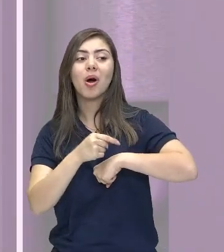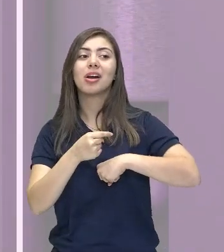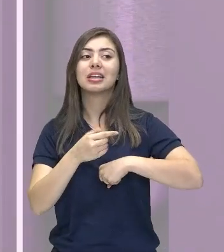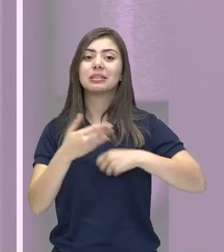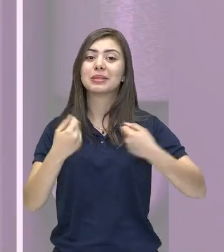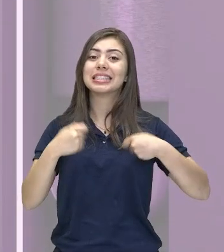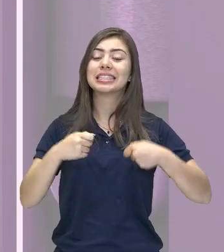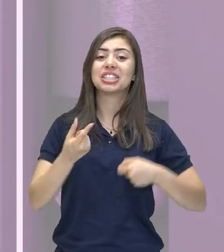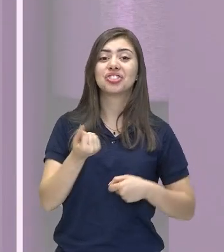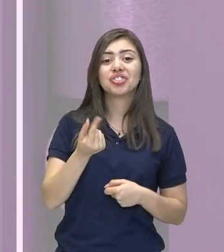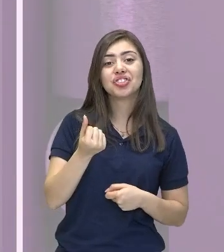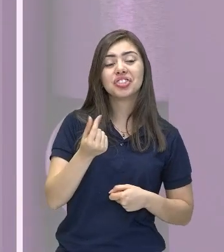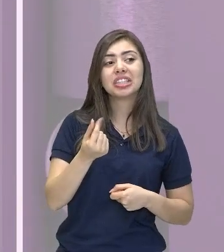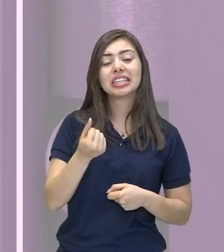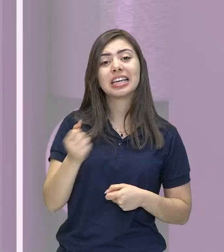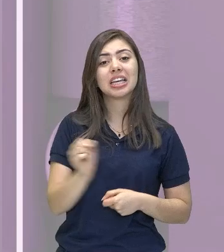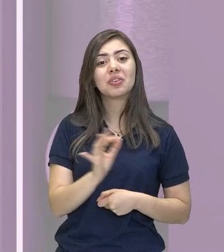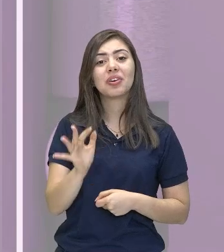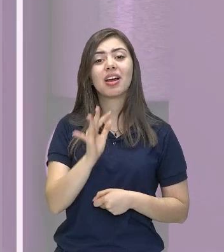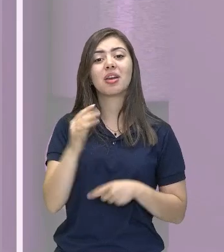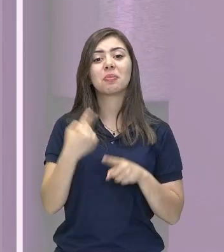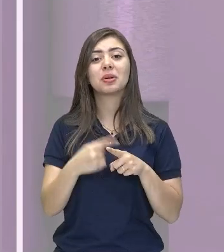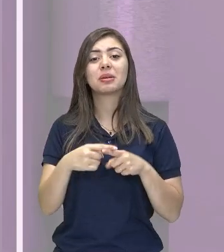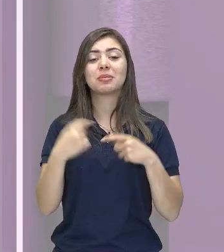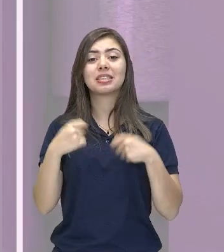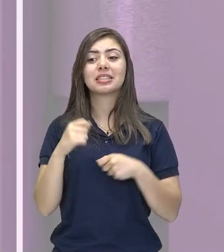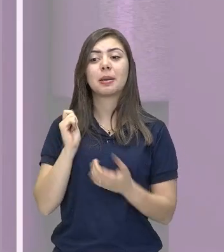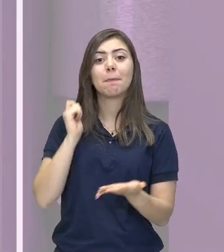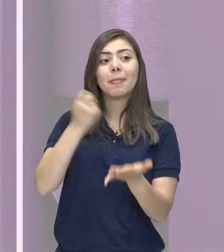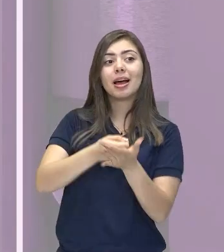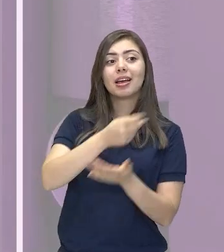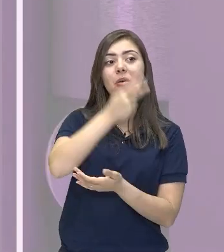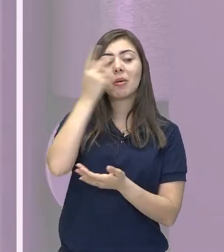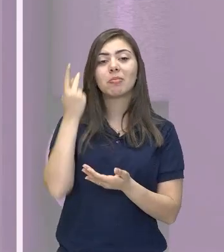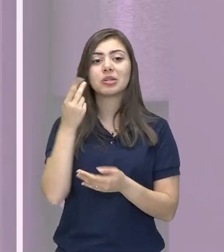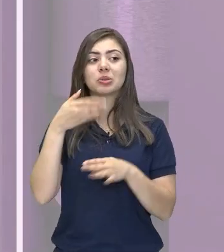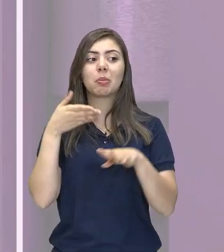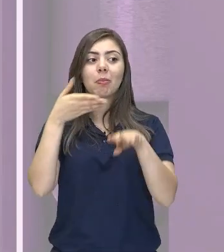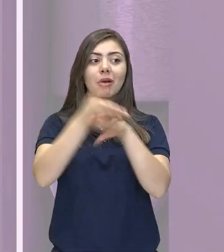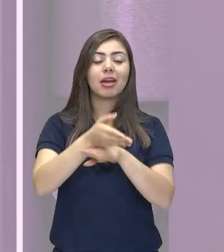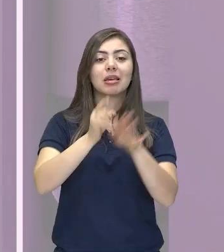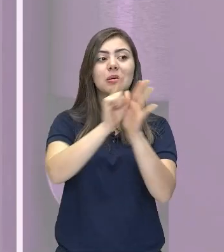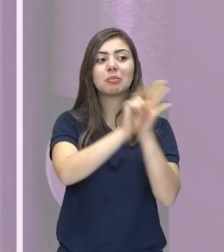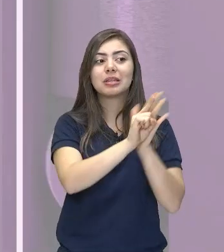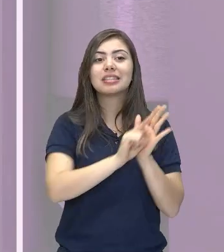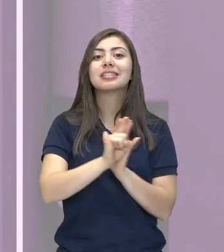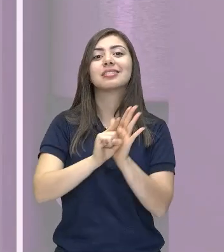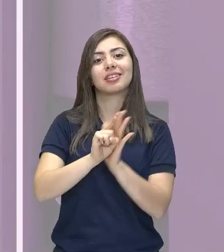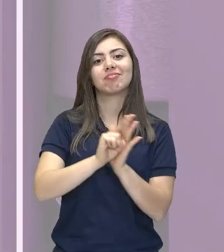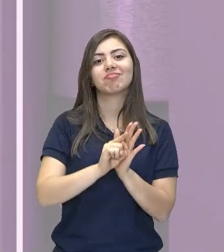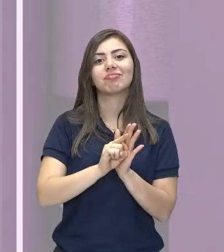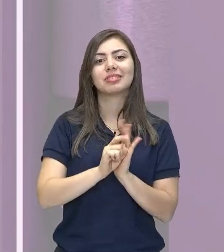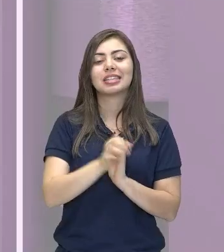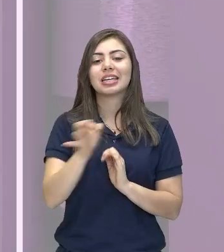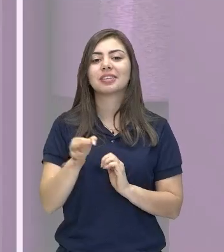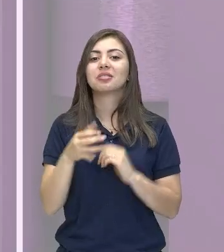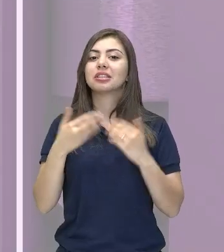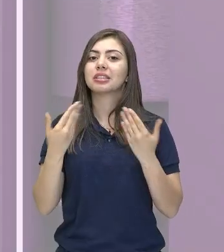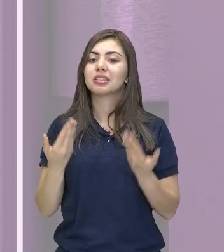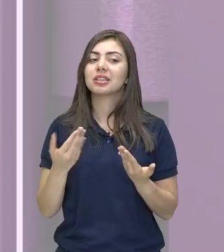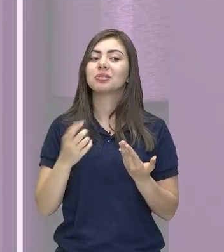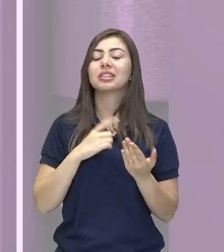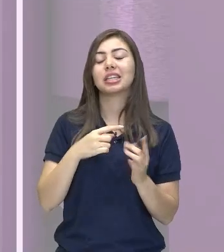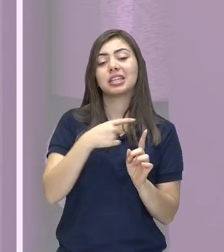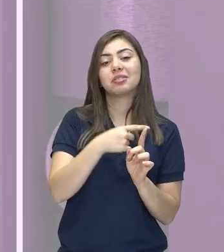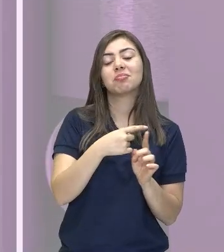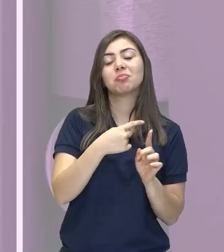né? Custa dinheiro porque você tem que contratar, pagar alguém para fazer aquele levantamento. Então, tem essas